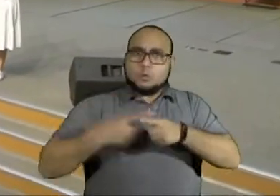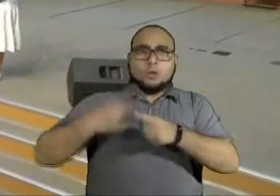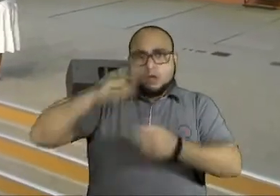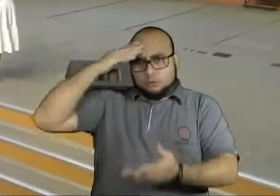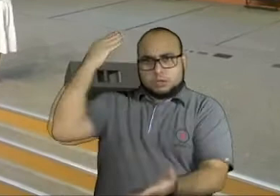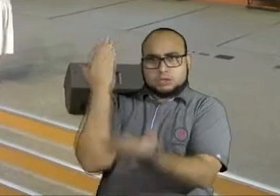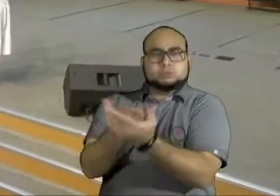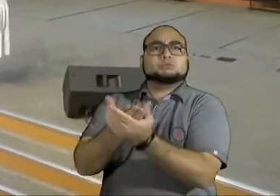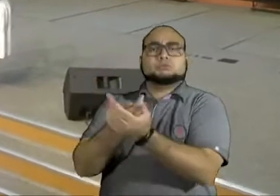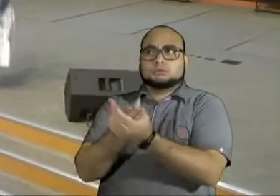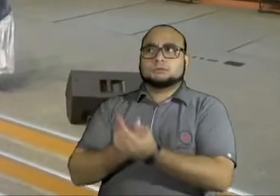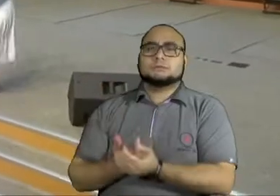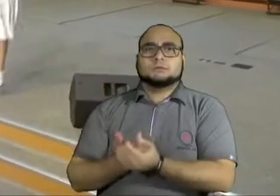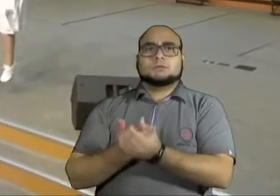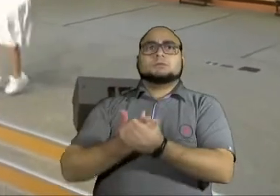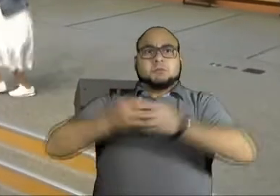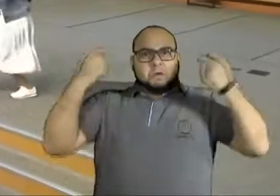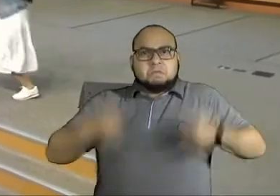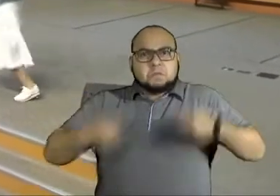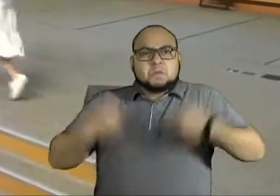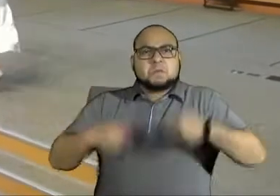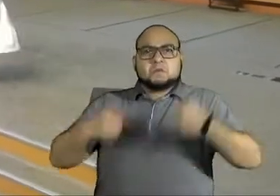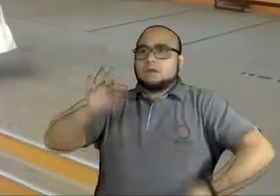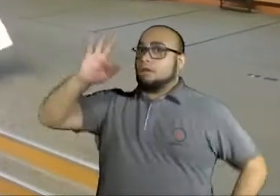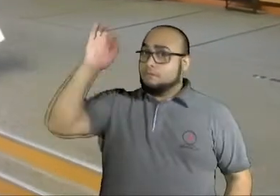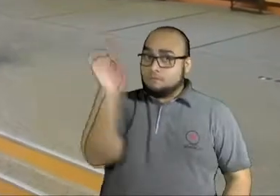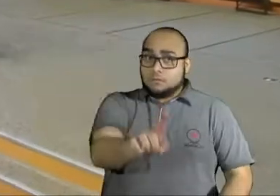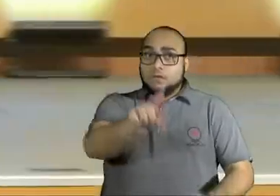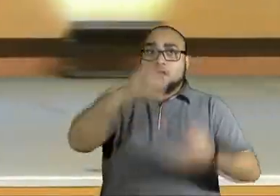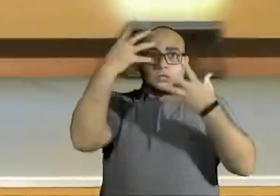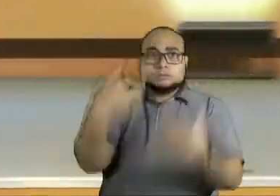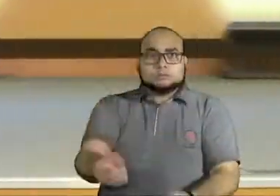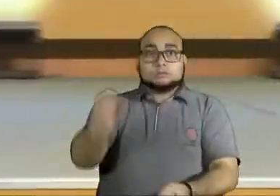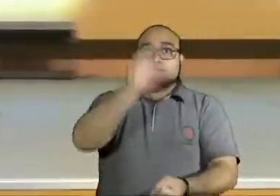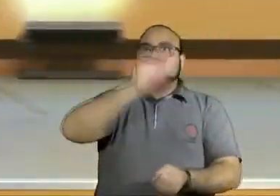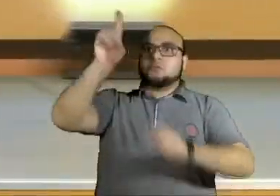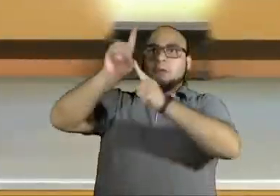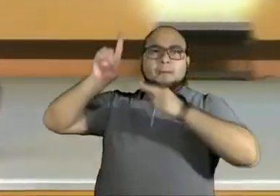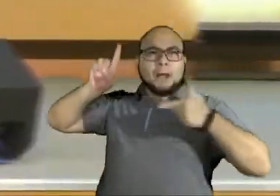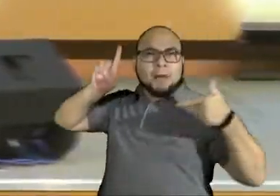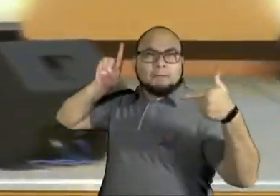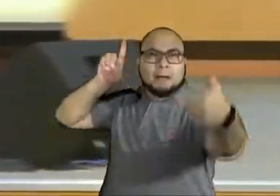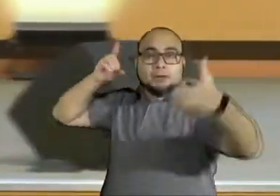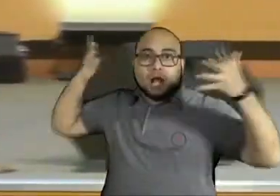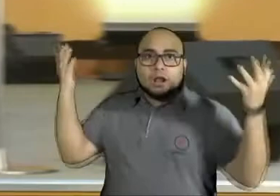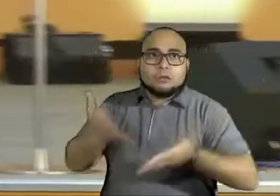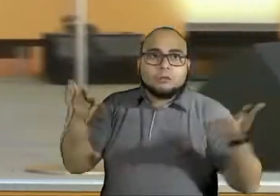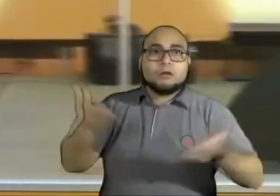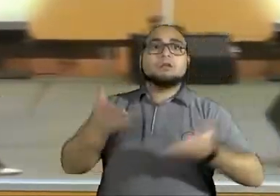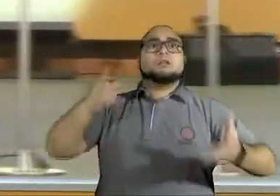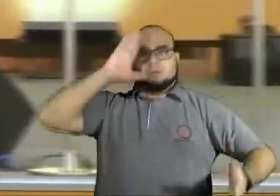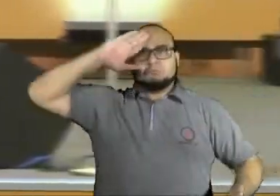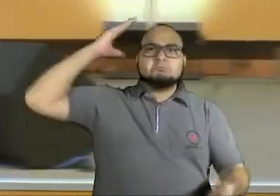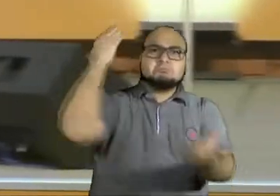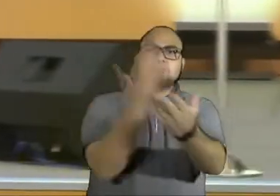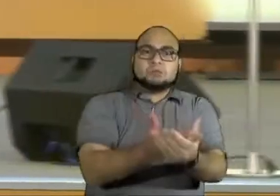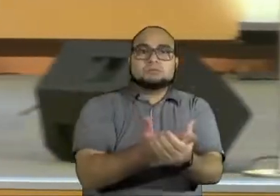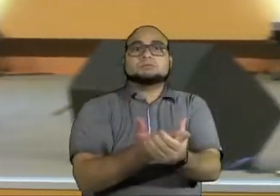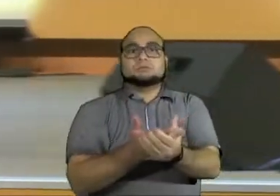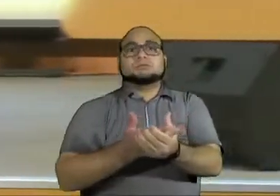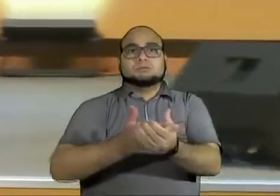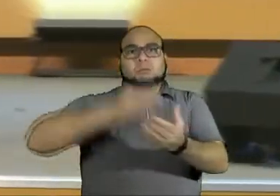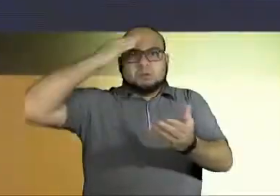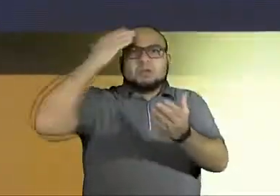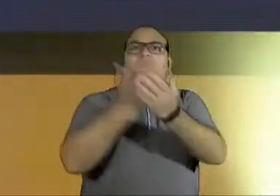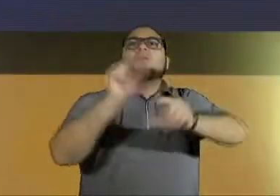fazer. Eu preciso de fé para receber aquilo que Deus já fez. Então eu creio. E no que eu creio, Camila?